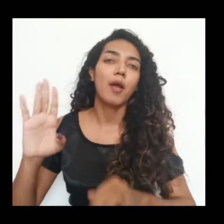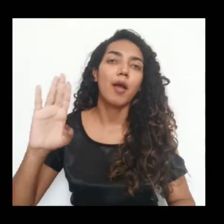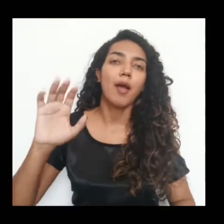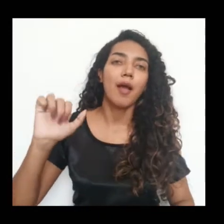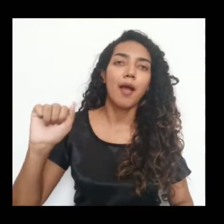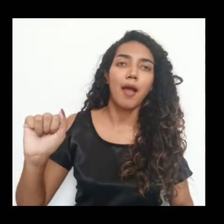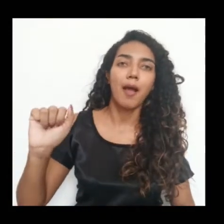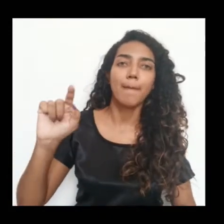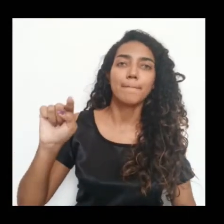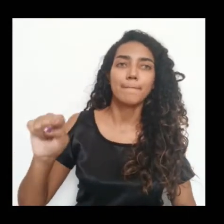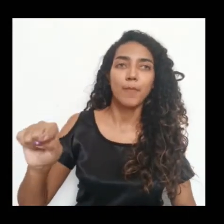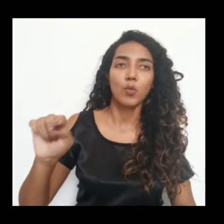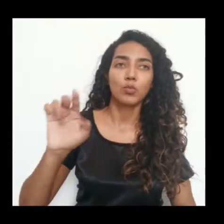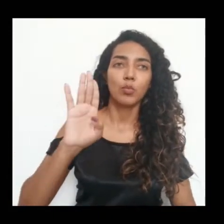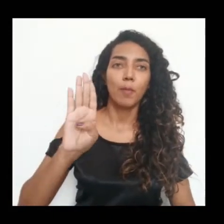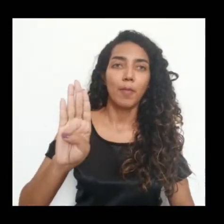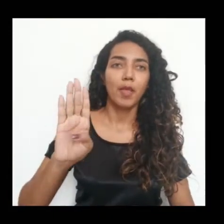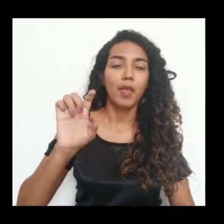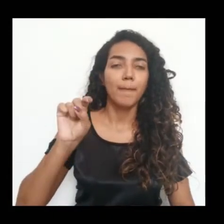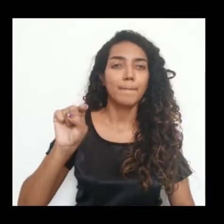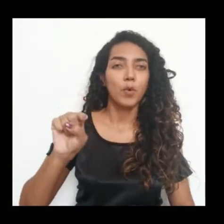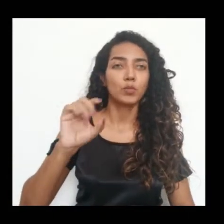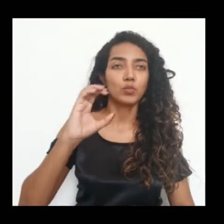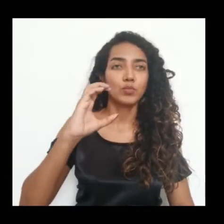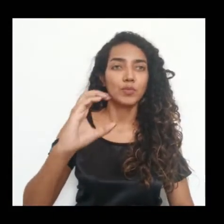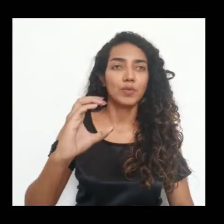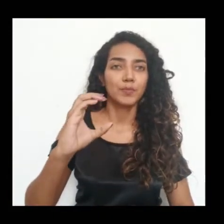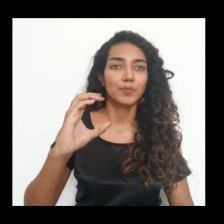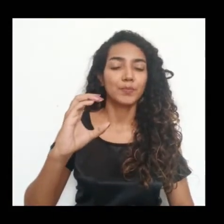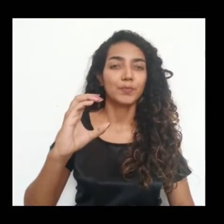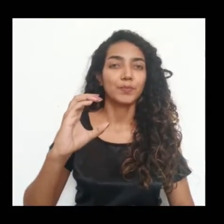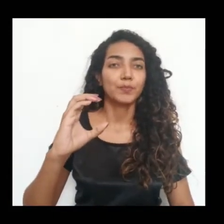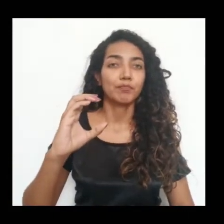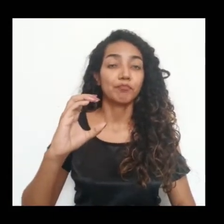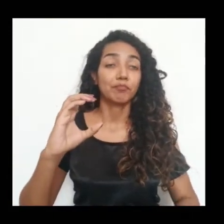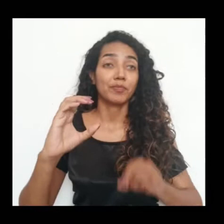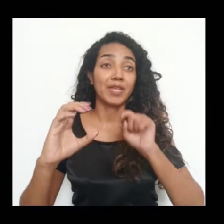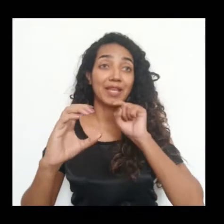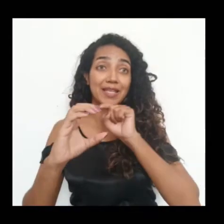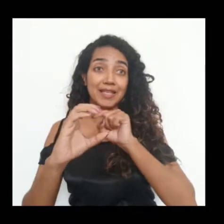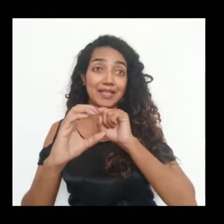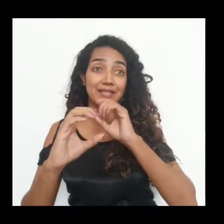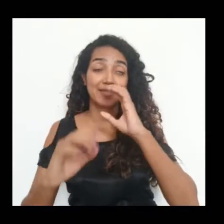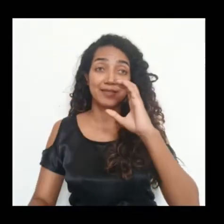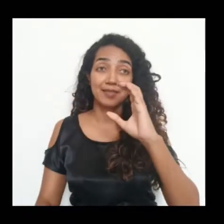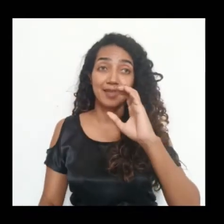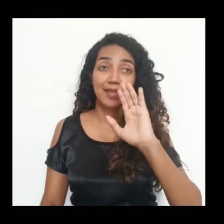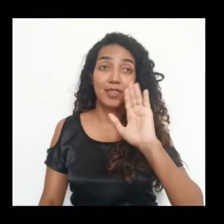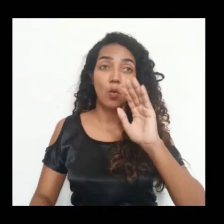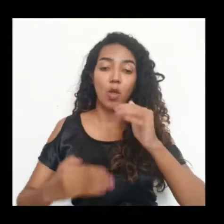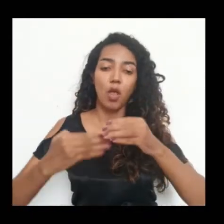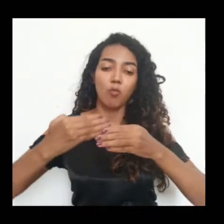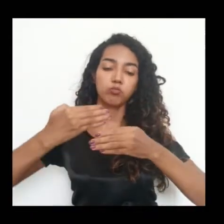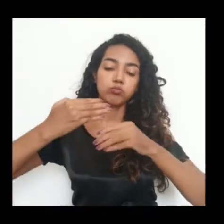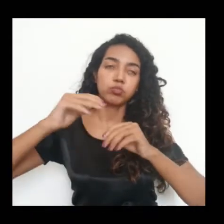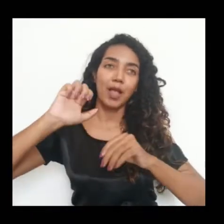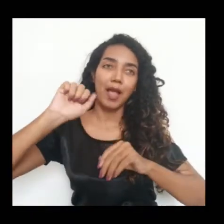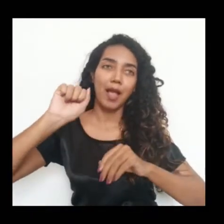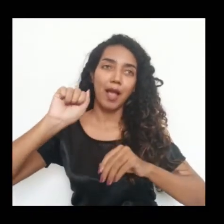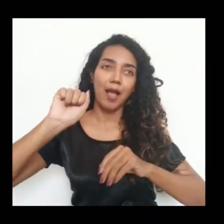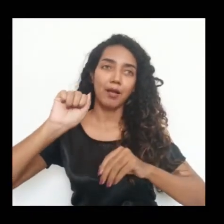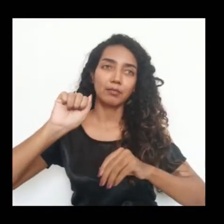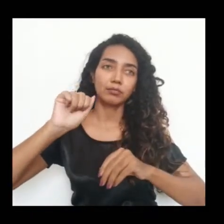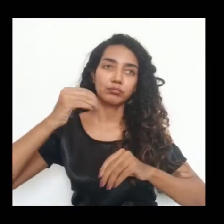A.B.C, eu não vou assumir que C é um subpacote de B. Na verdade, o pacote